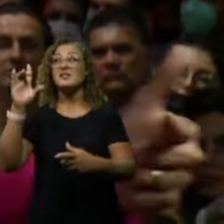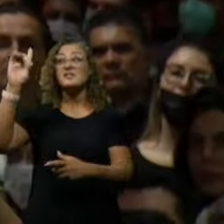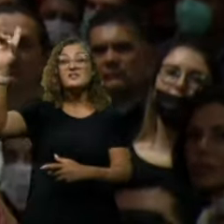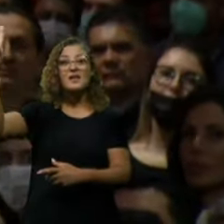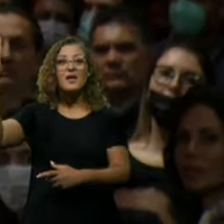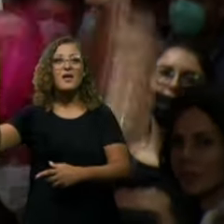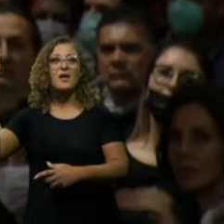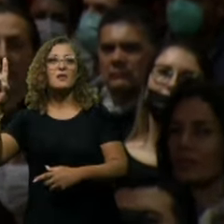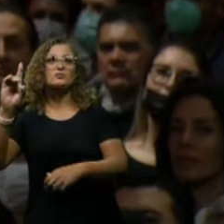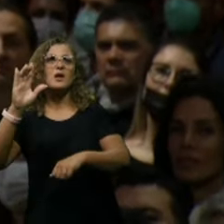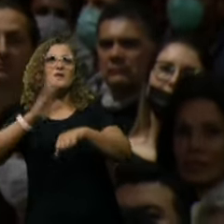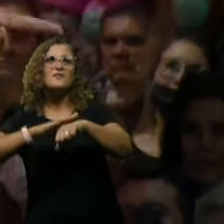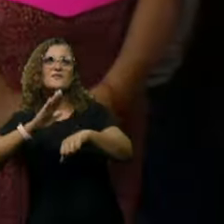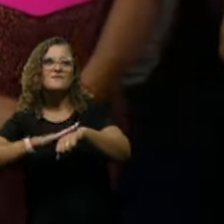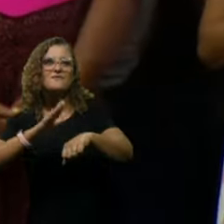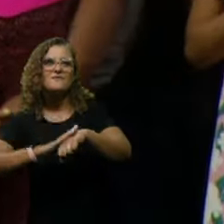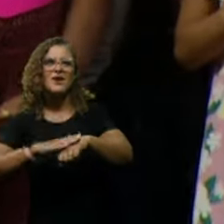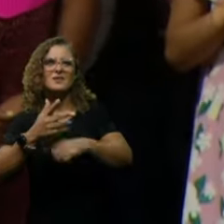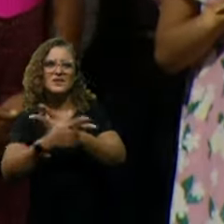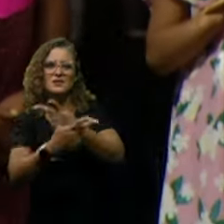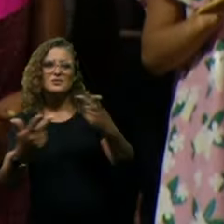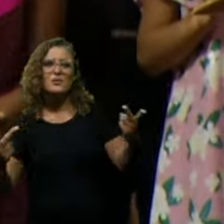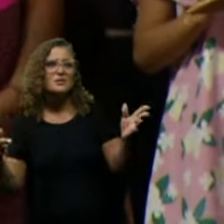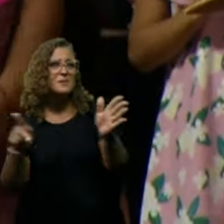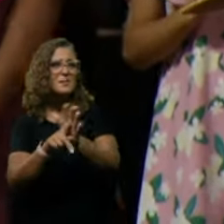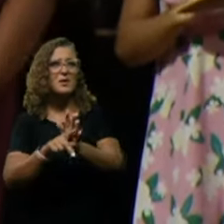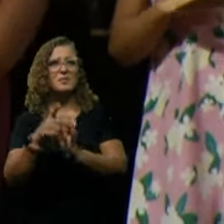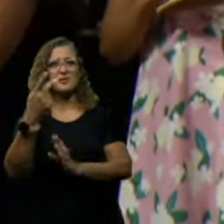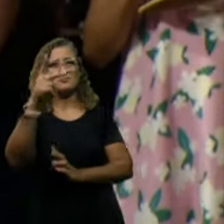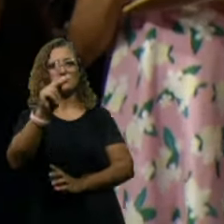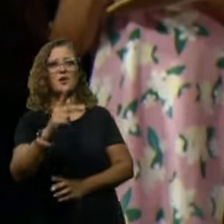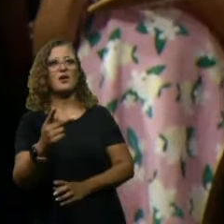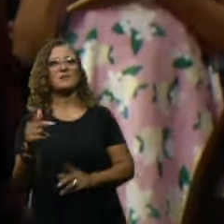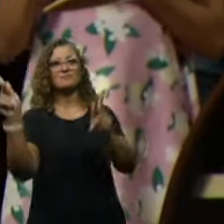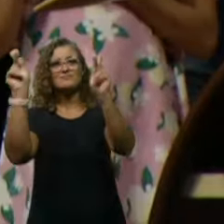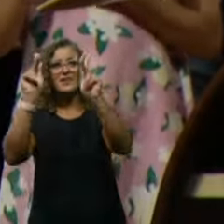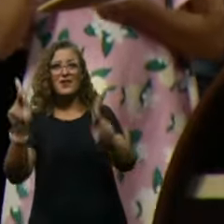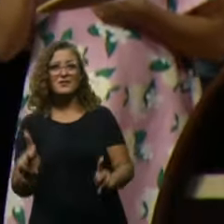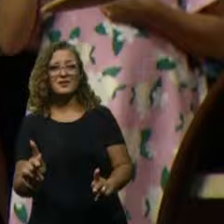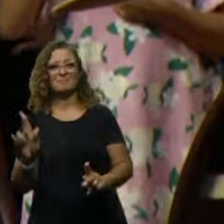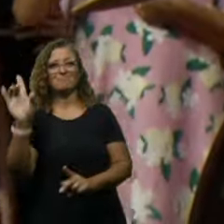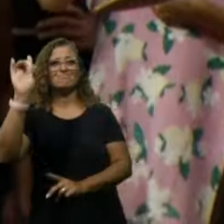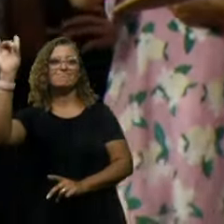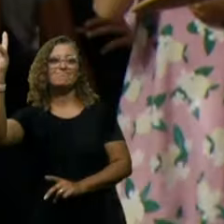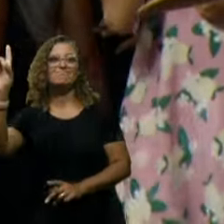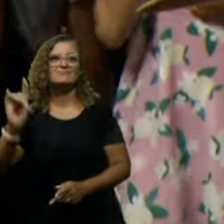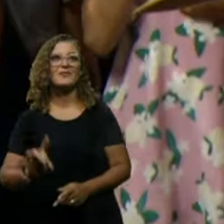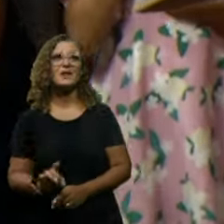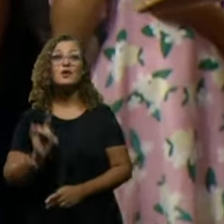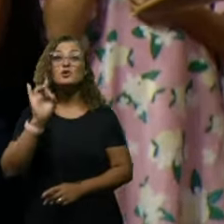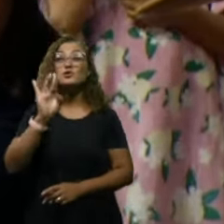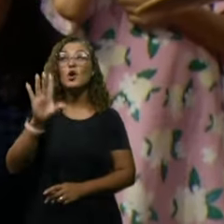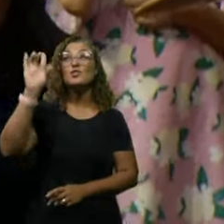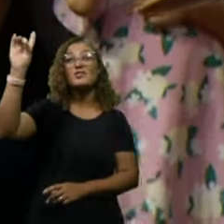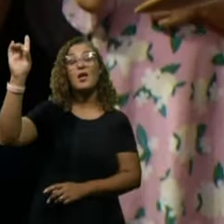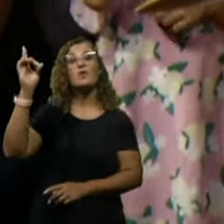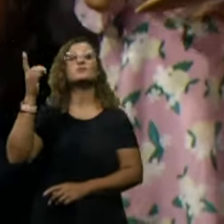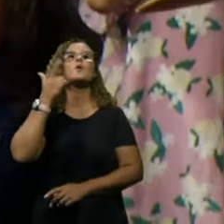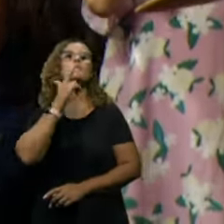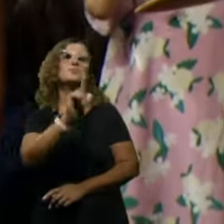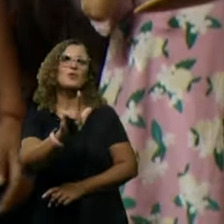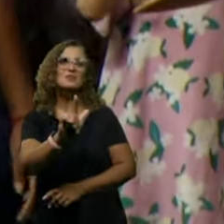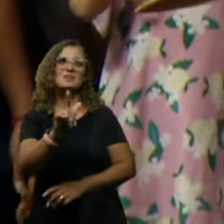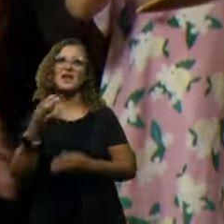é só Deus dá conta de nessa parte que você quer ter o Samir só Deus da conta